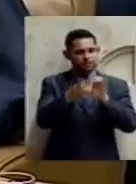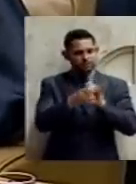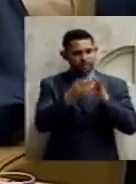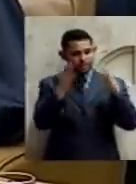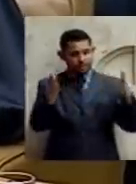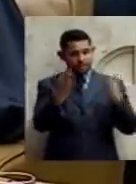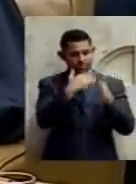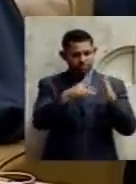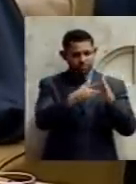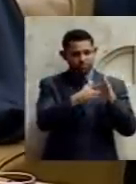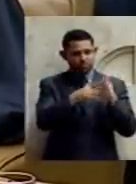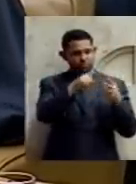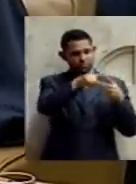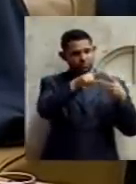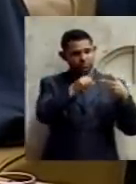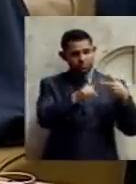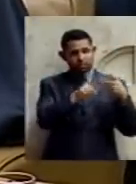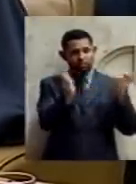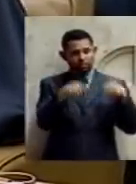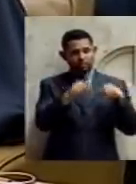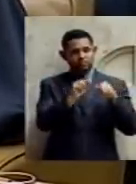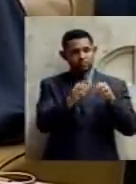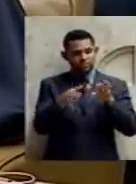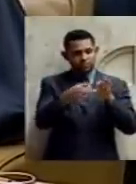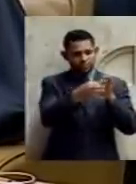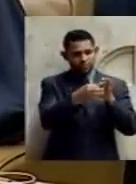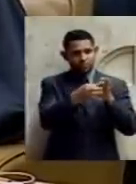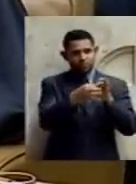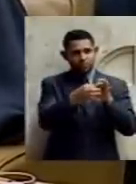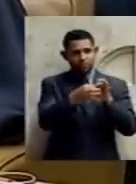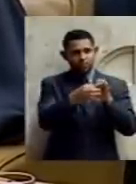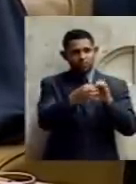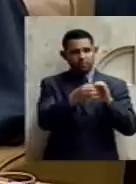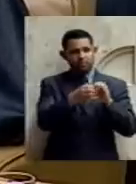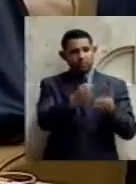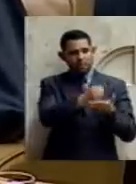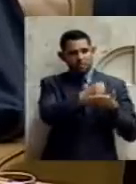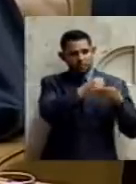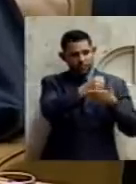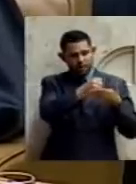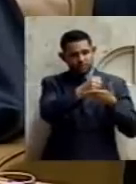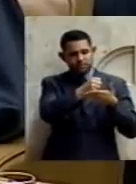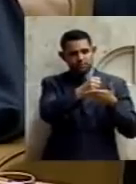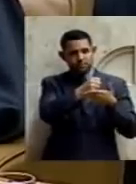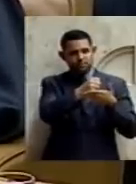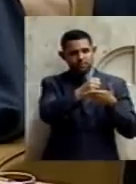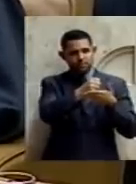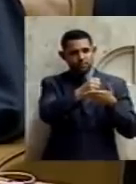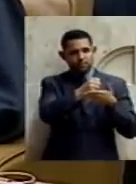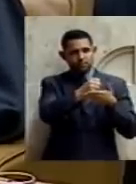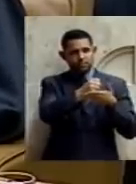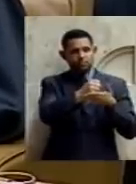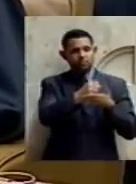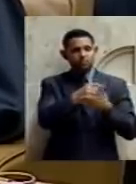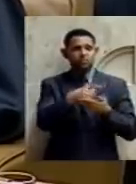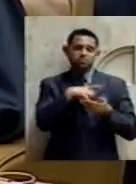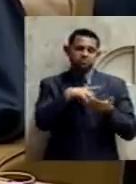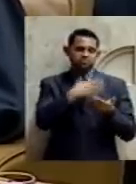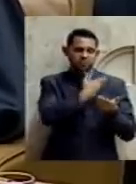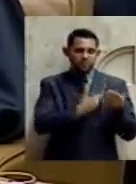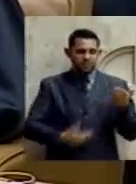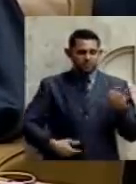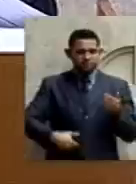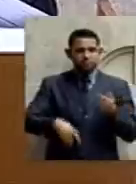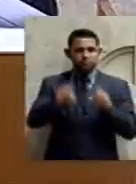democráticas, os dois pilares sobre os quais se funda um legítimo e substancial Estado de Direito.